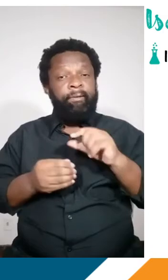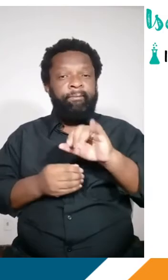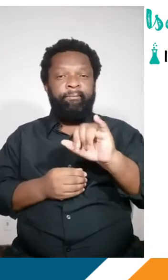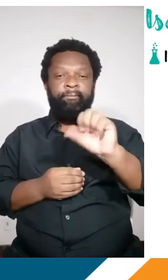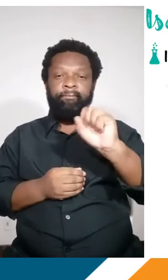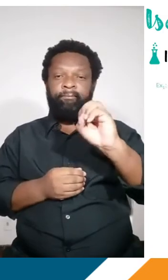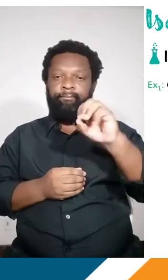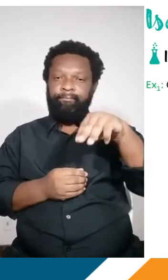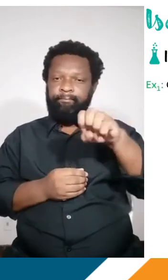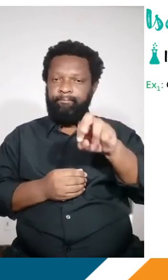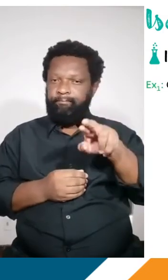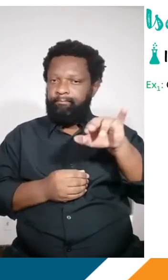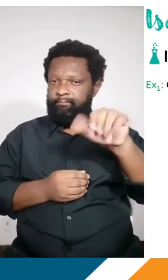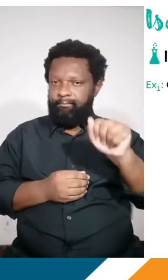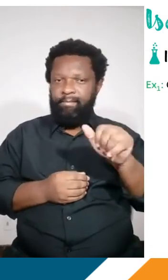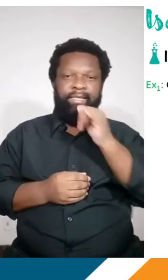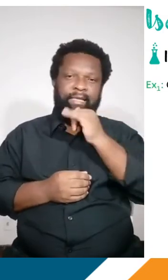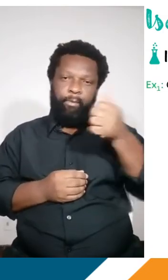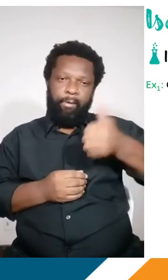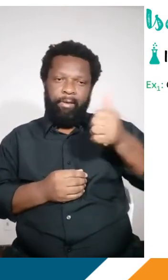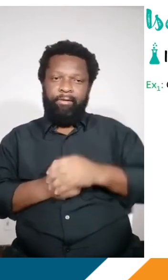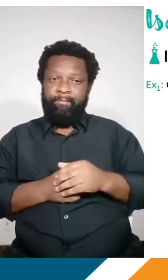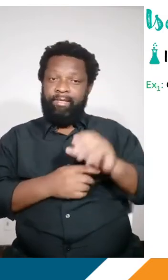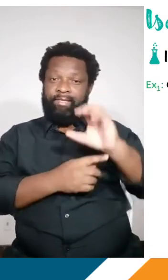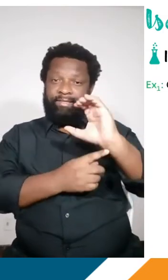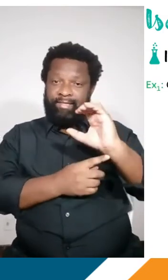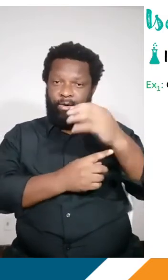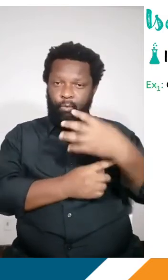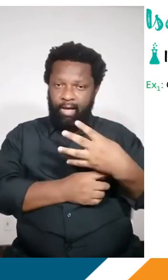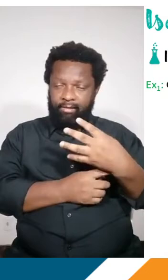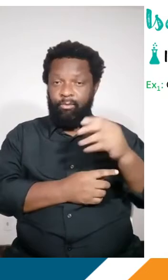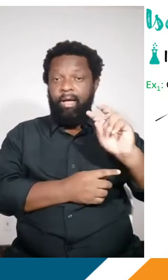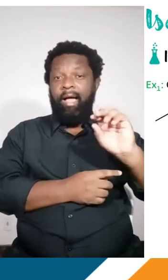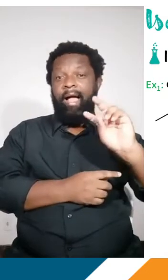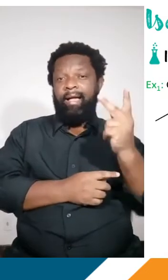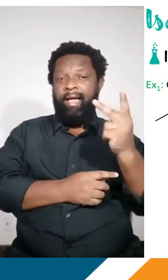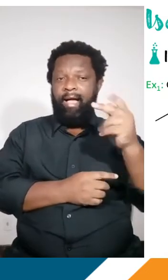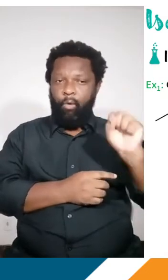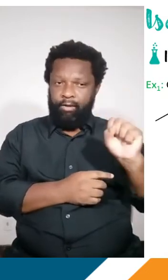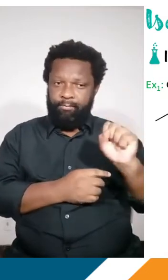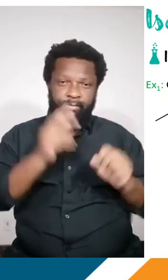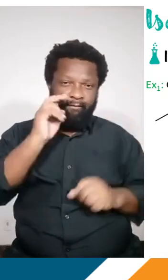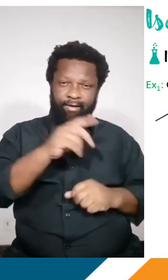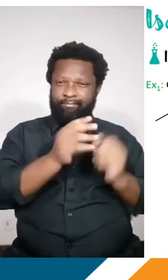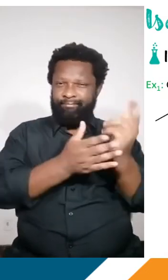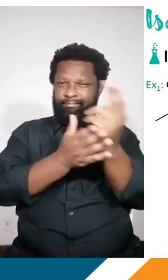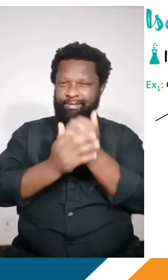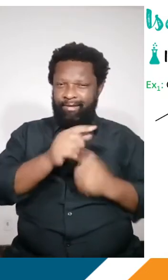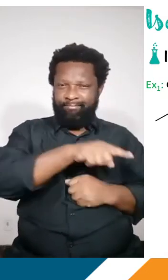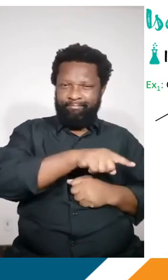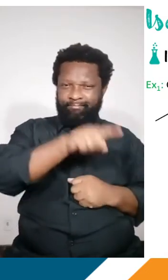uma isomeria. E aí, tá aqui meu primeiro exemplo, C4H8. Posso ter essa minha primeira estrutura